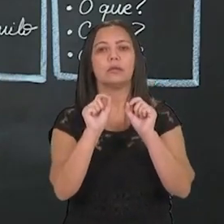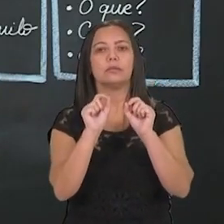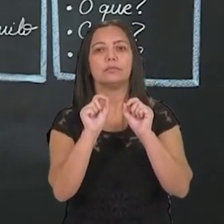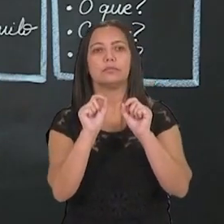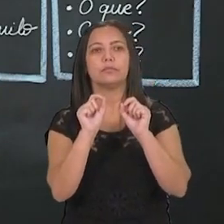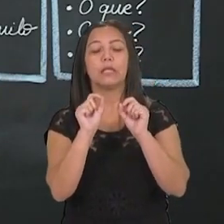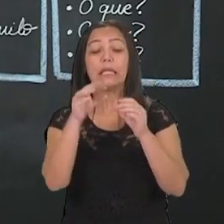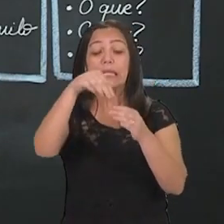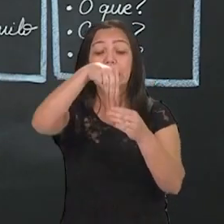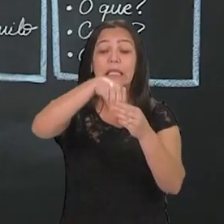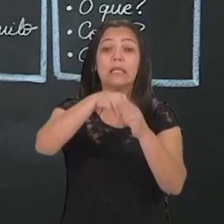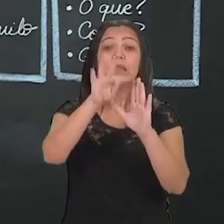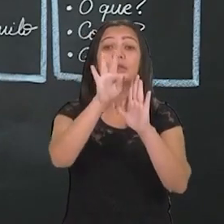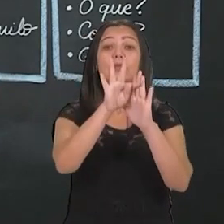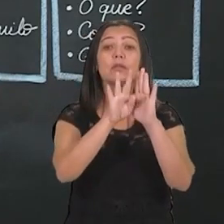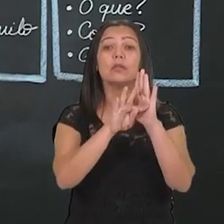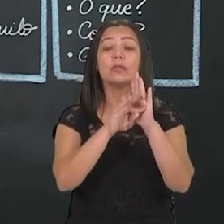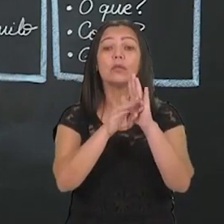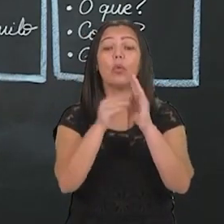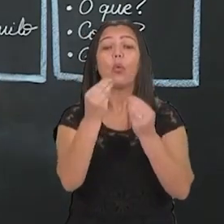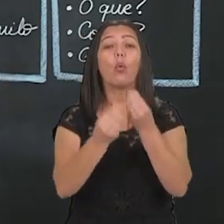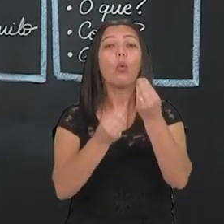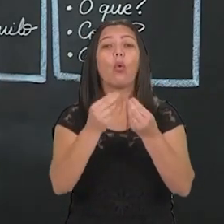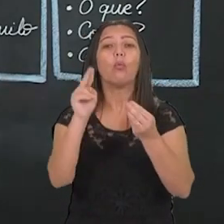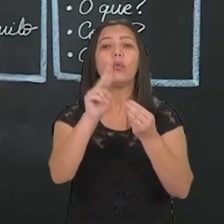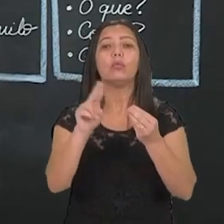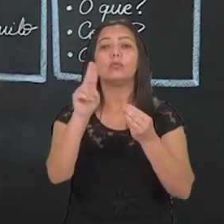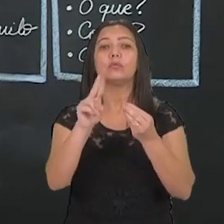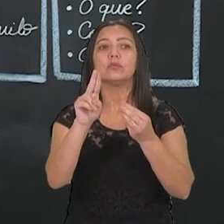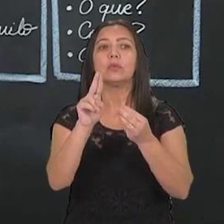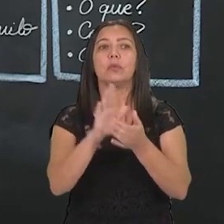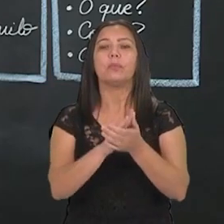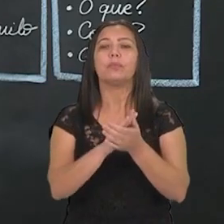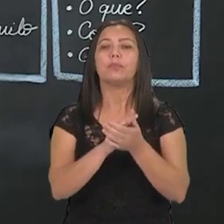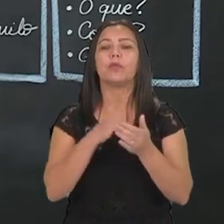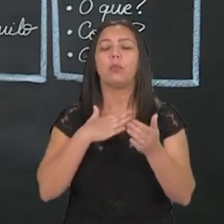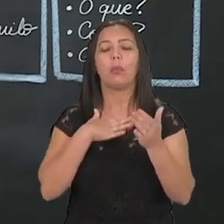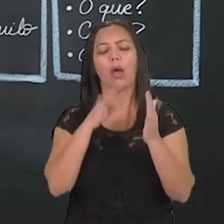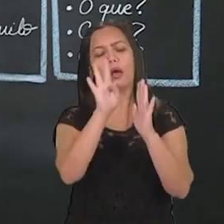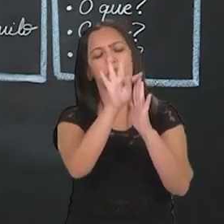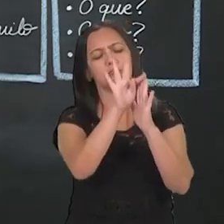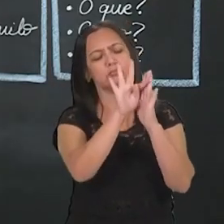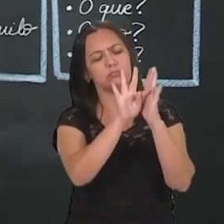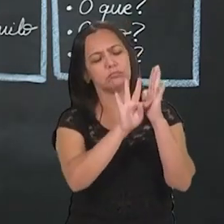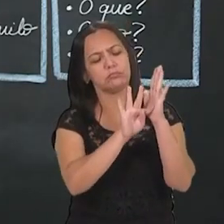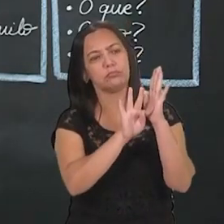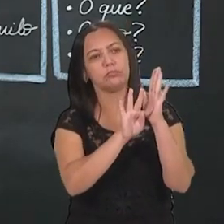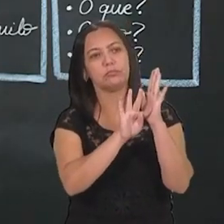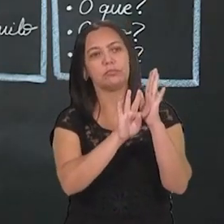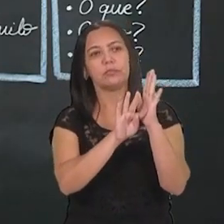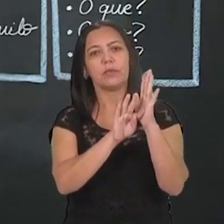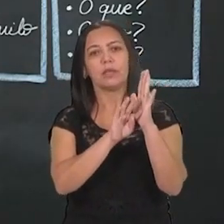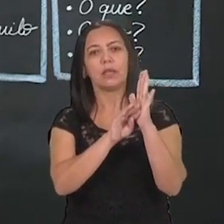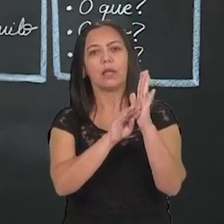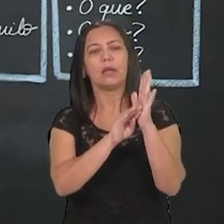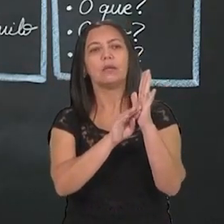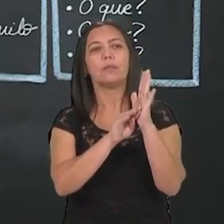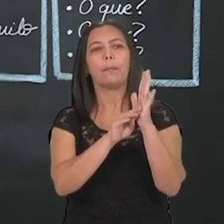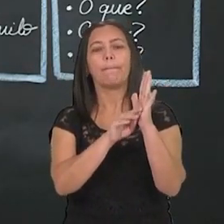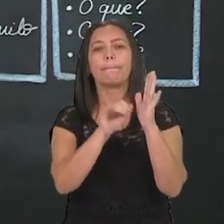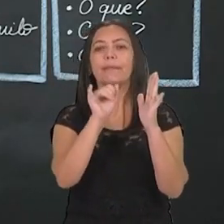em relação à posição dentro de um texto. Então perceba, se eu vou anunciar que eu vou falar algo no meu texto, se eu disser, uma das